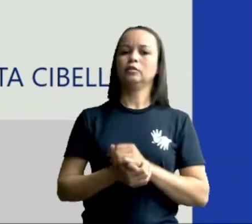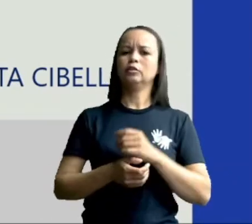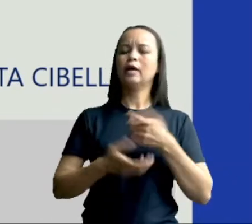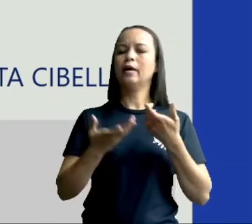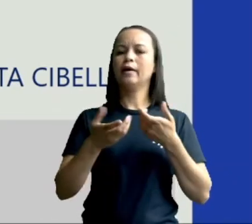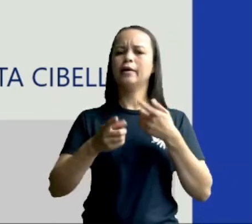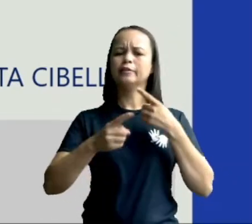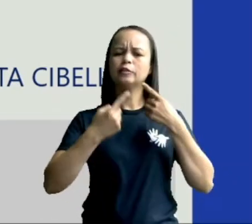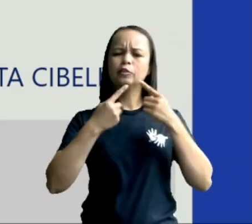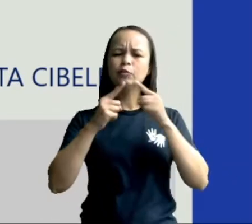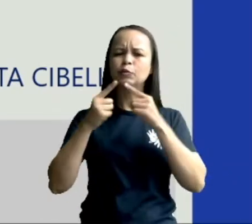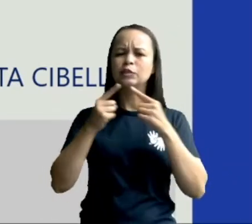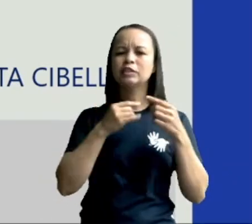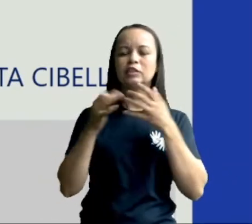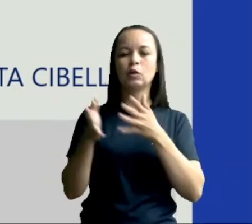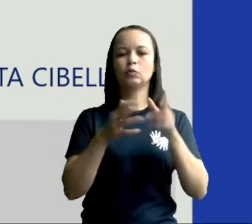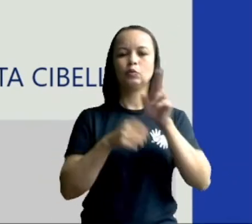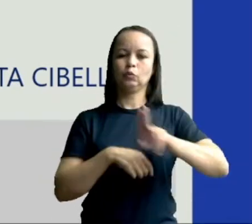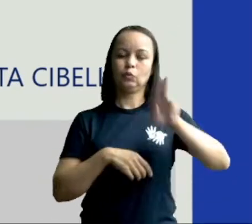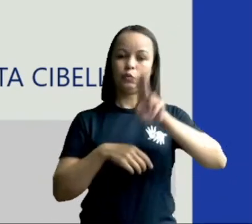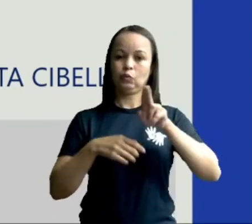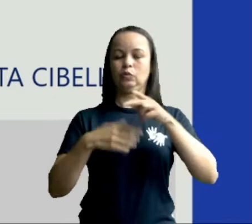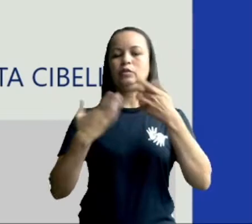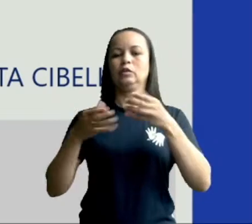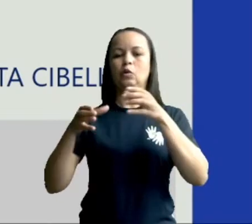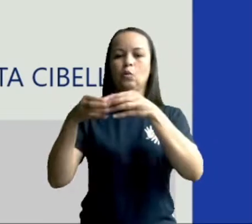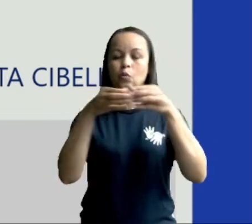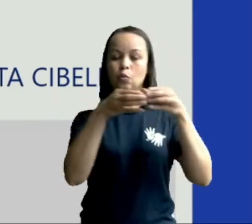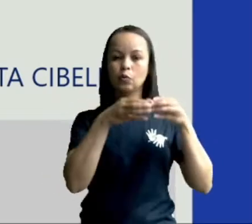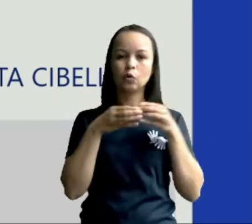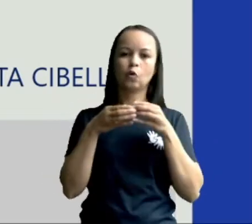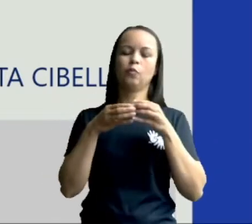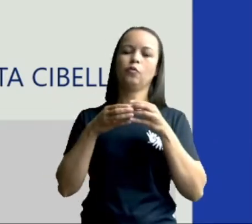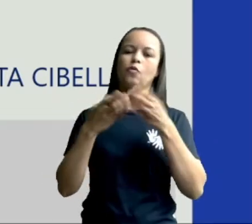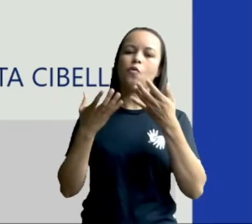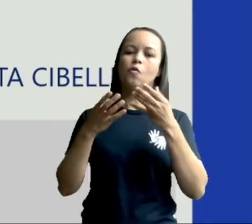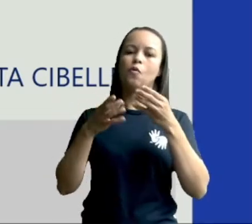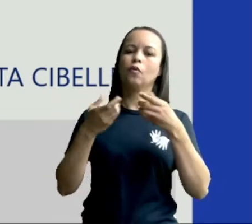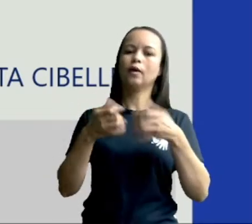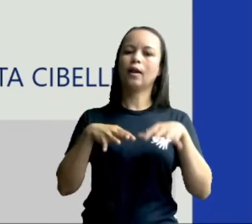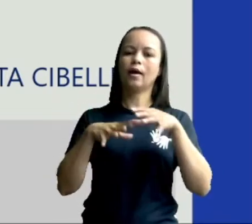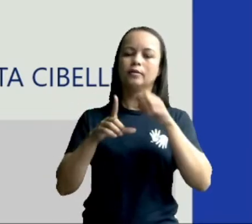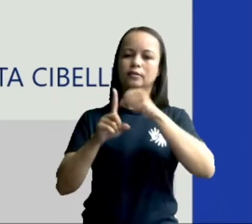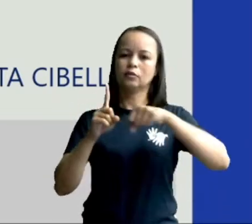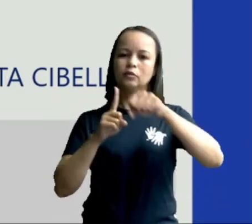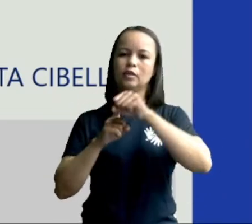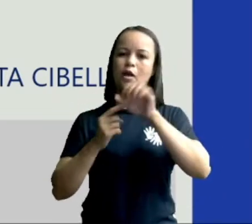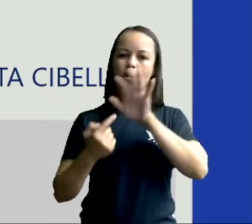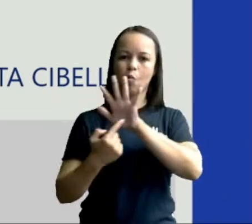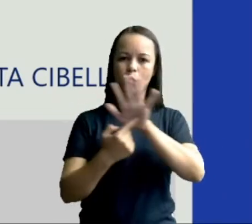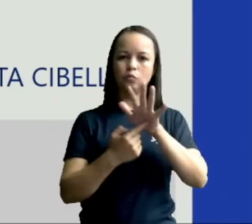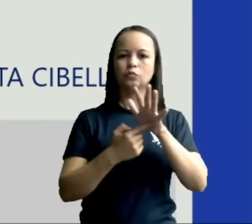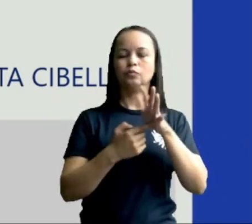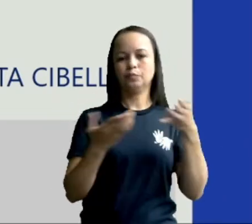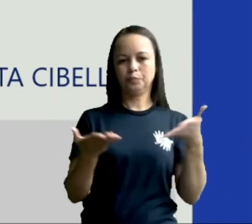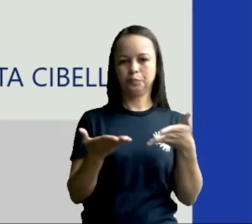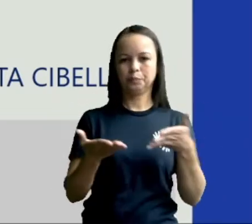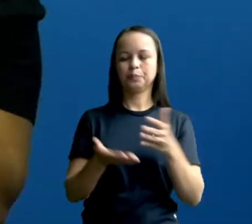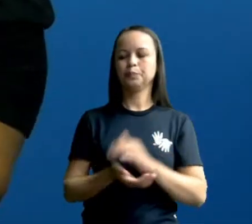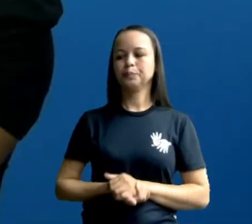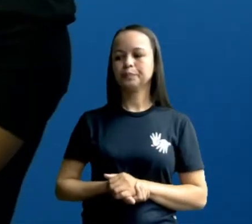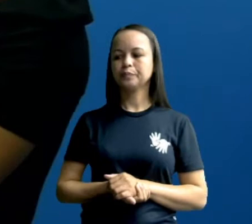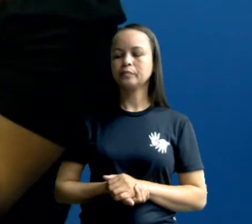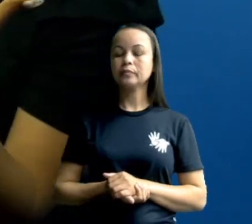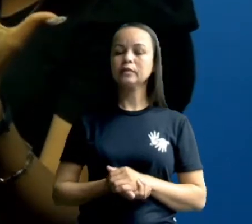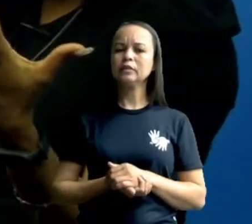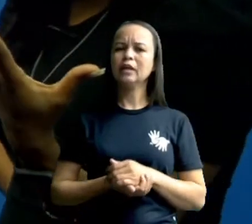usos e significados para os diferentes grupos ou classes sociais no presente, certo? E ver como foi